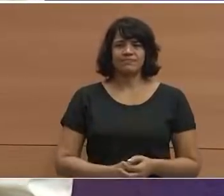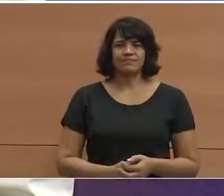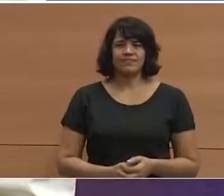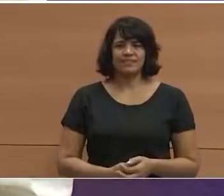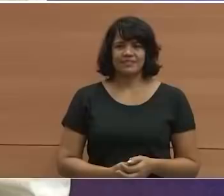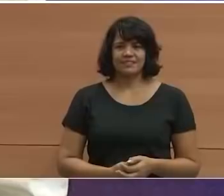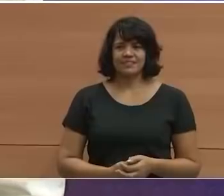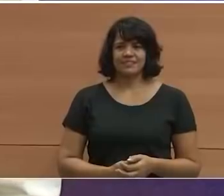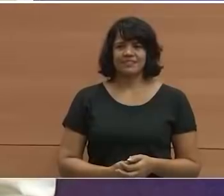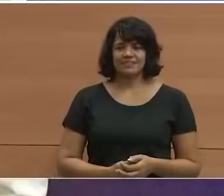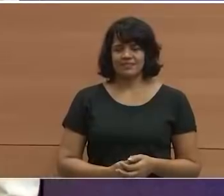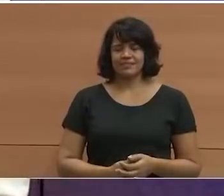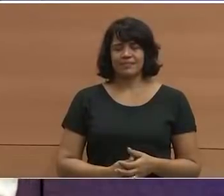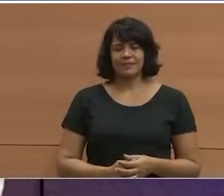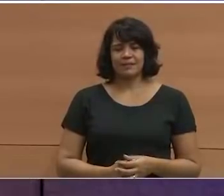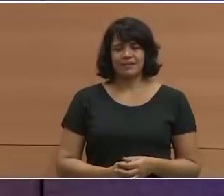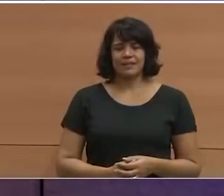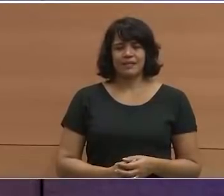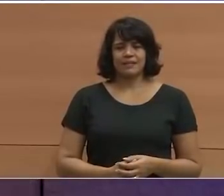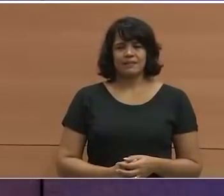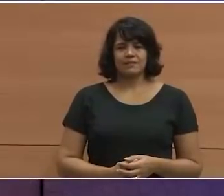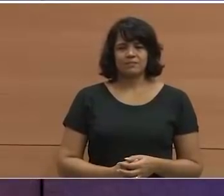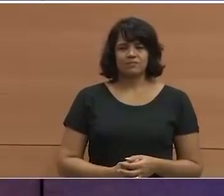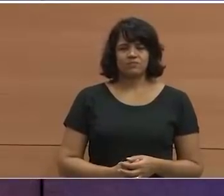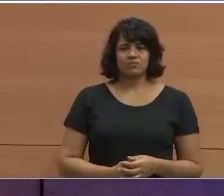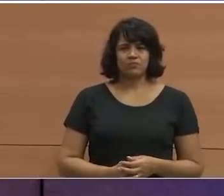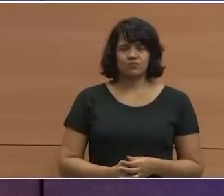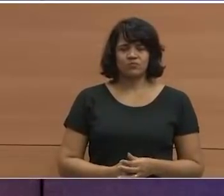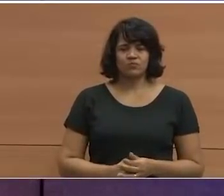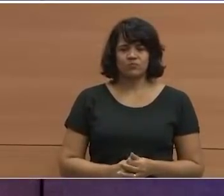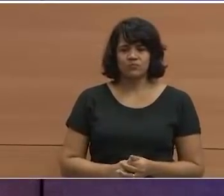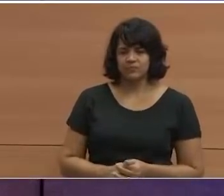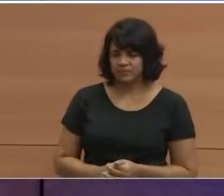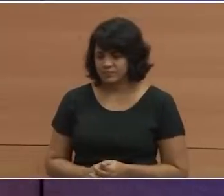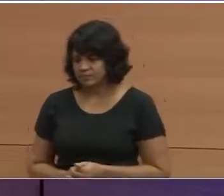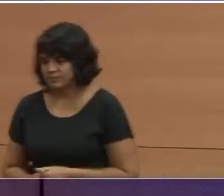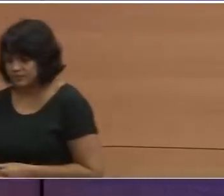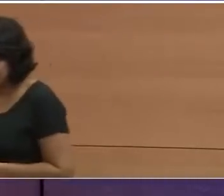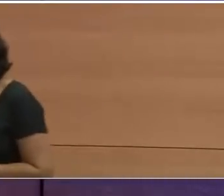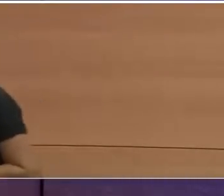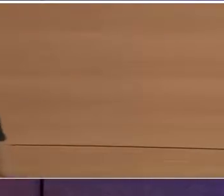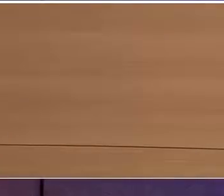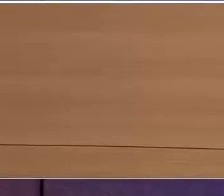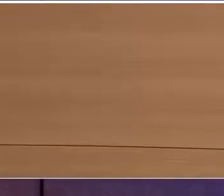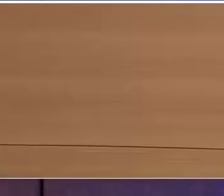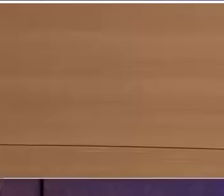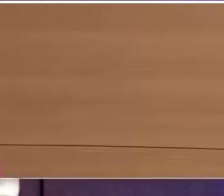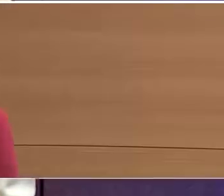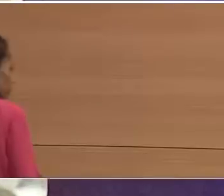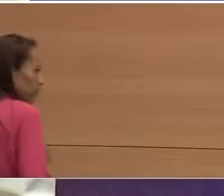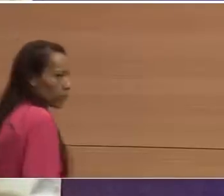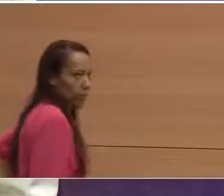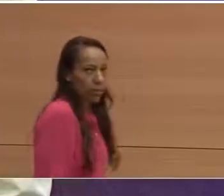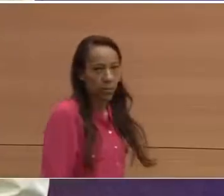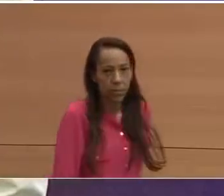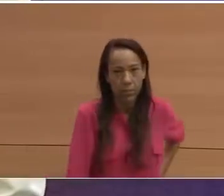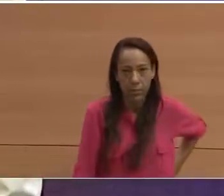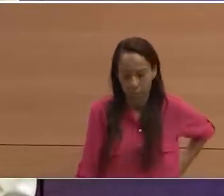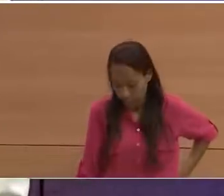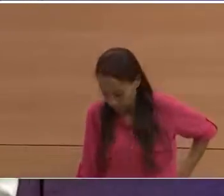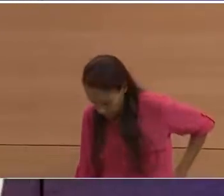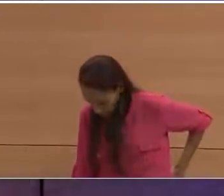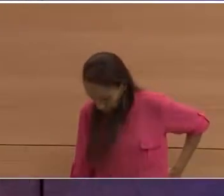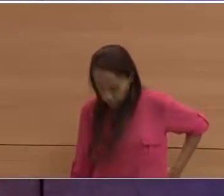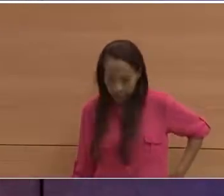Saúda-vos, Epáfras, que é dentre vós, de Colossos, servo de Cristo